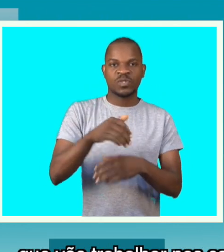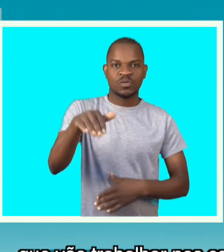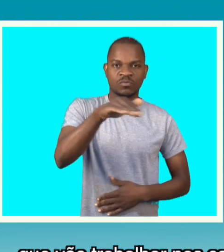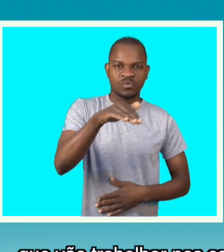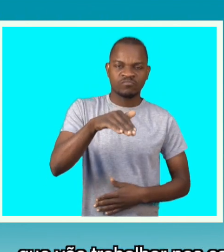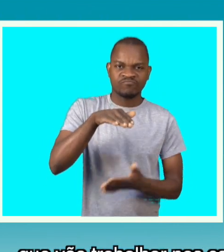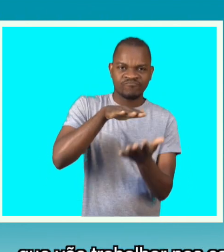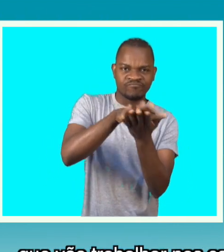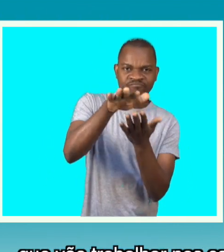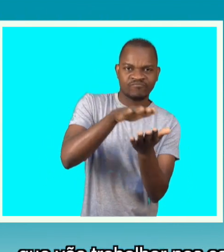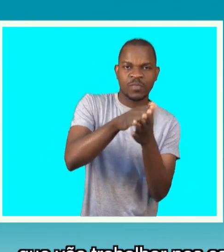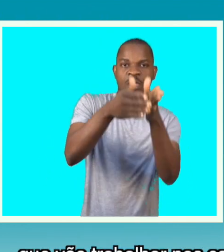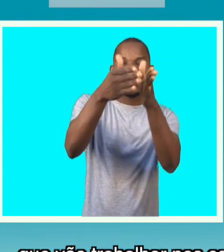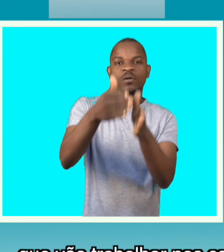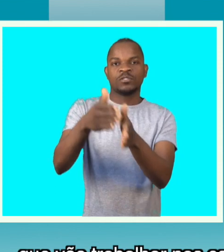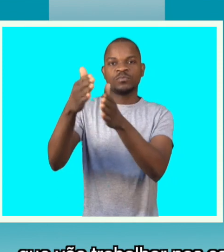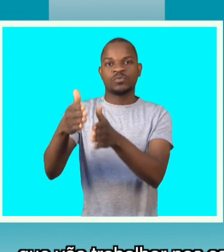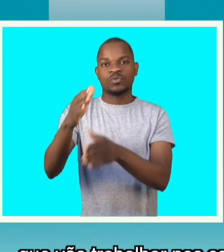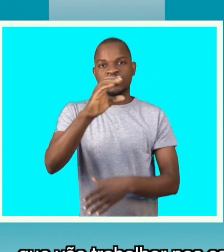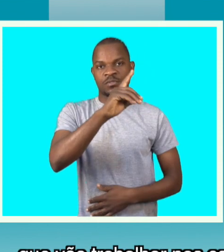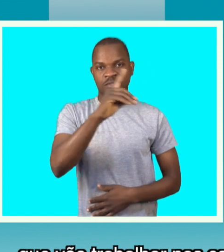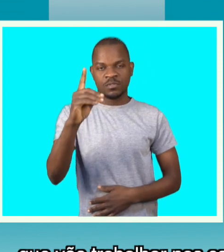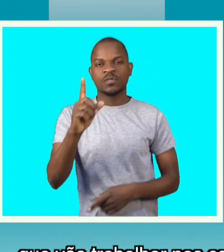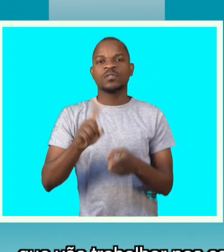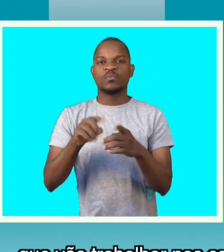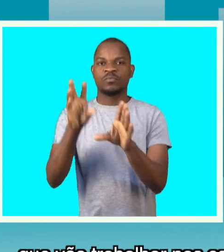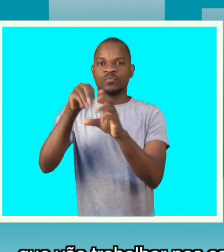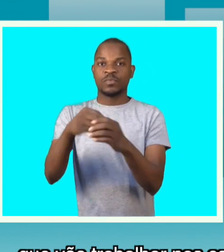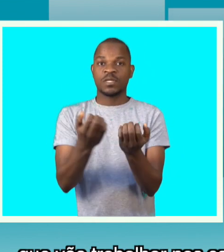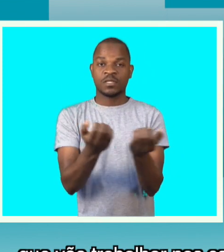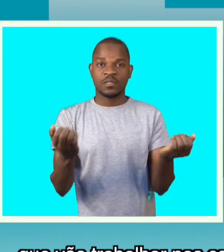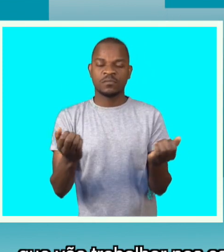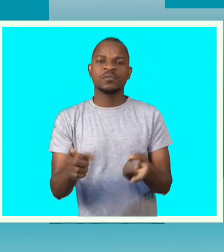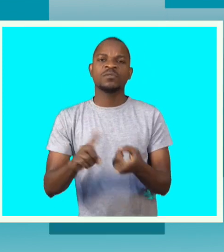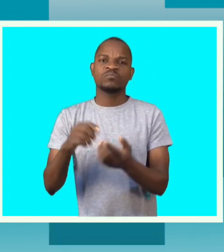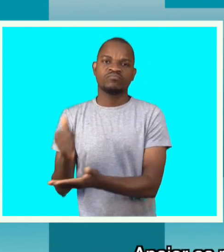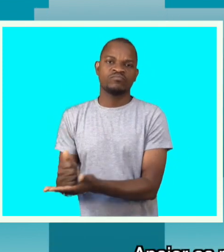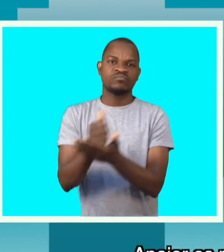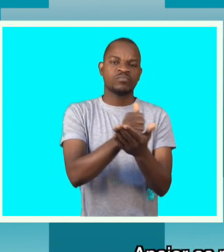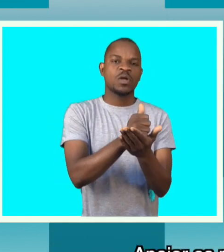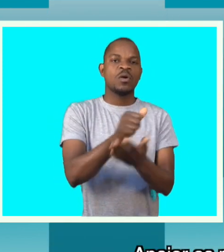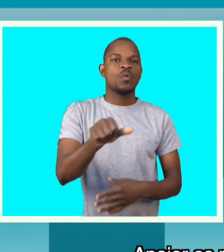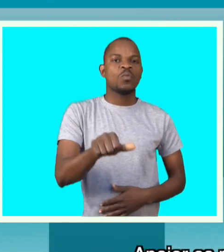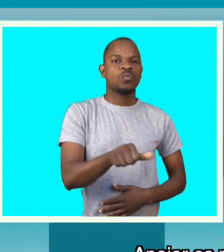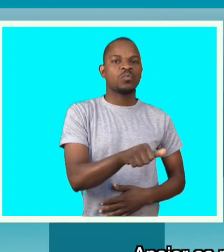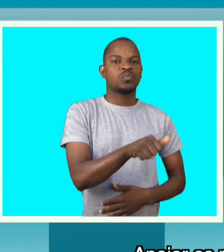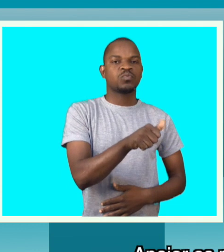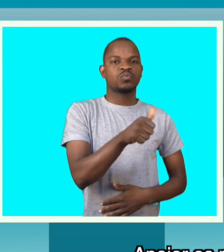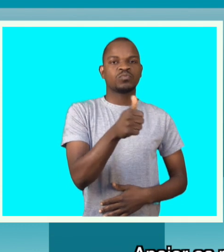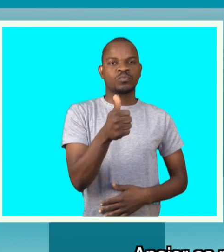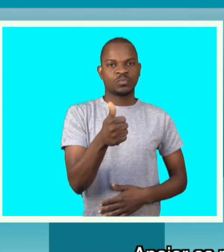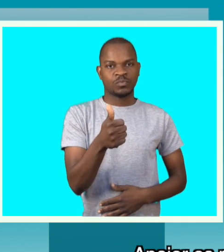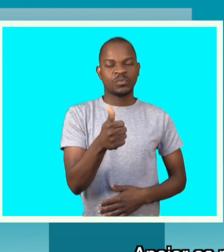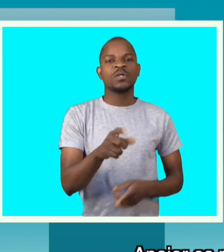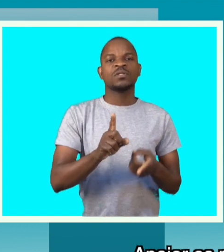para fazer o apoio psicossocial às pessoas, particularmente às pessoas com deficiência, incluindo crianças. Apoiar as pessoas a recuperar a